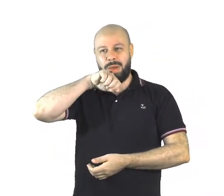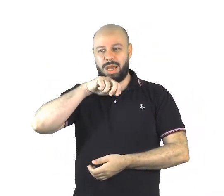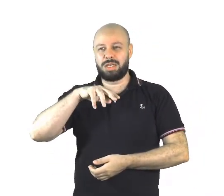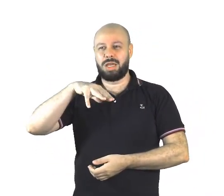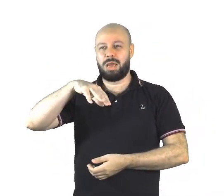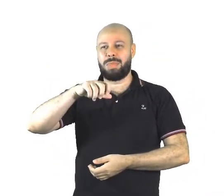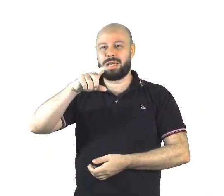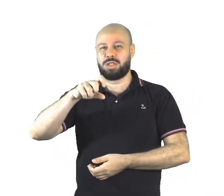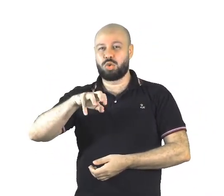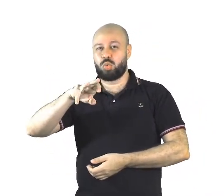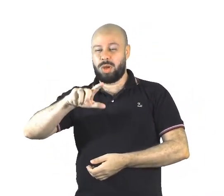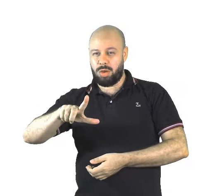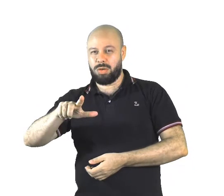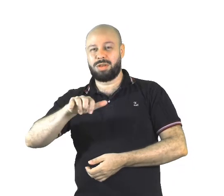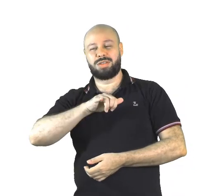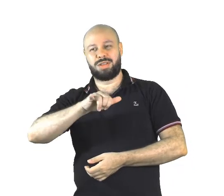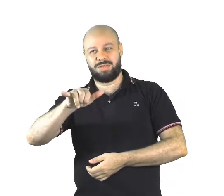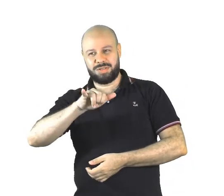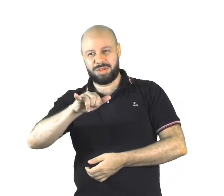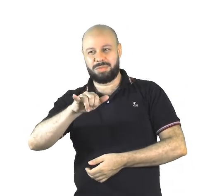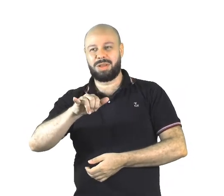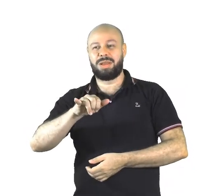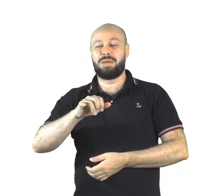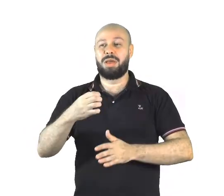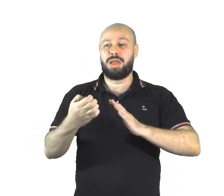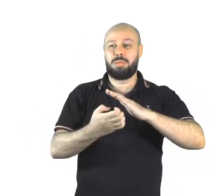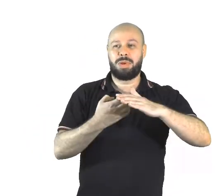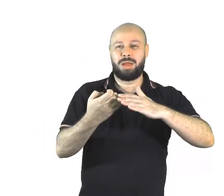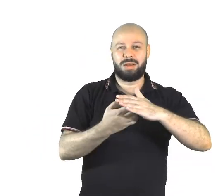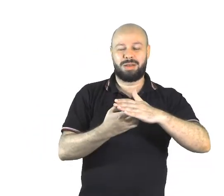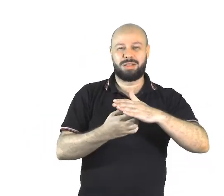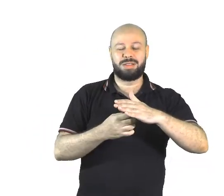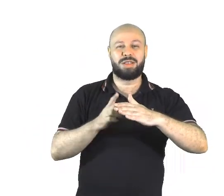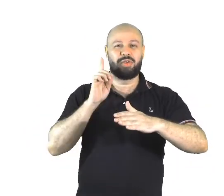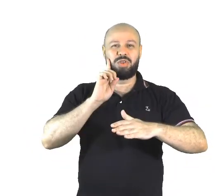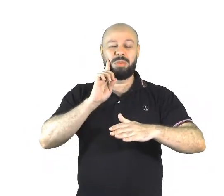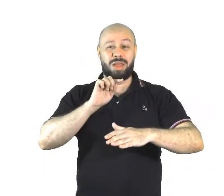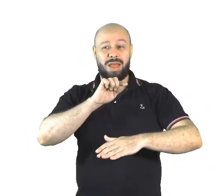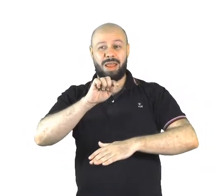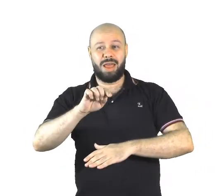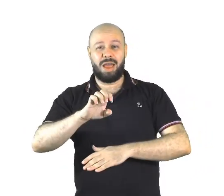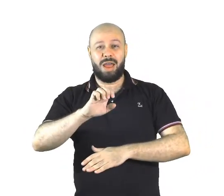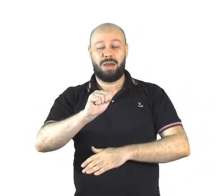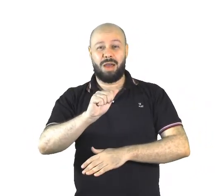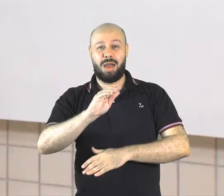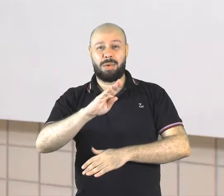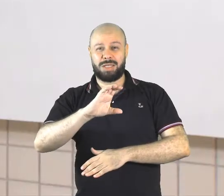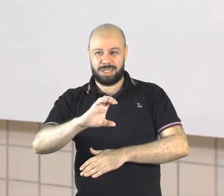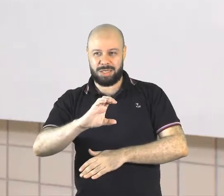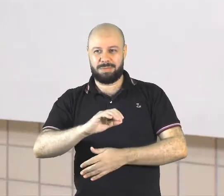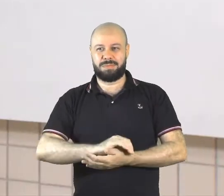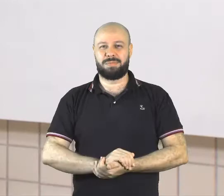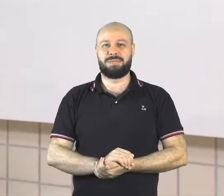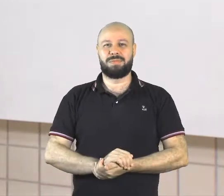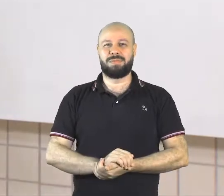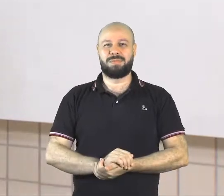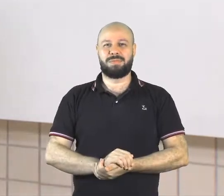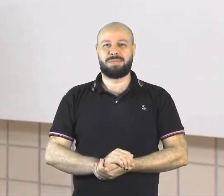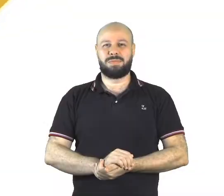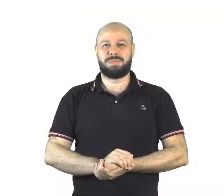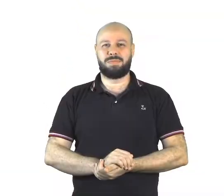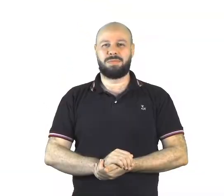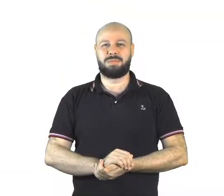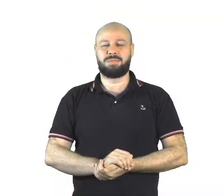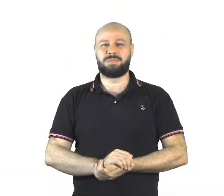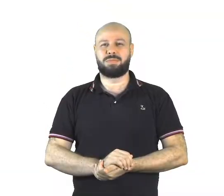em entrevista à rede norte-americana ABC. Olha lá